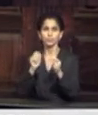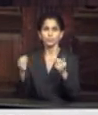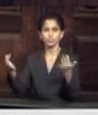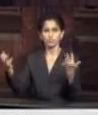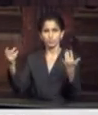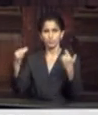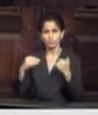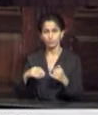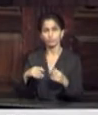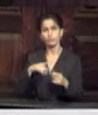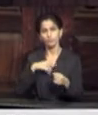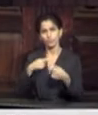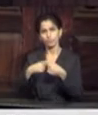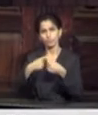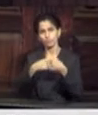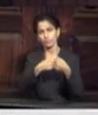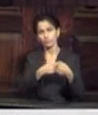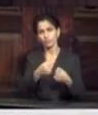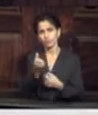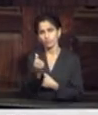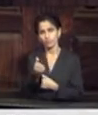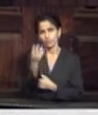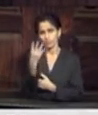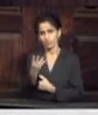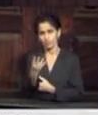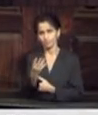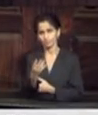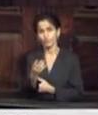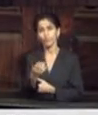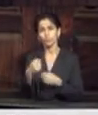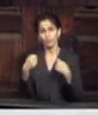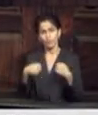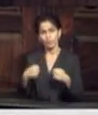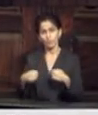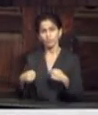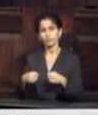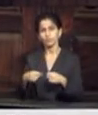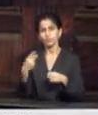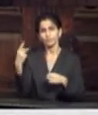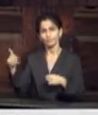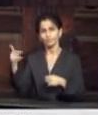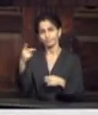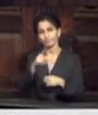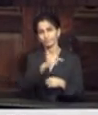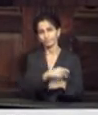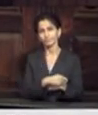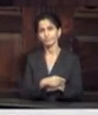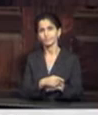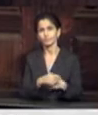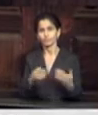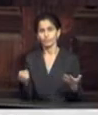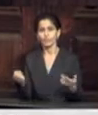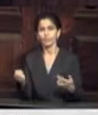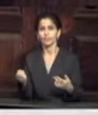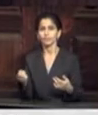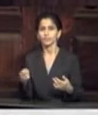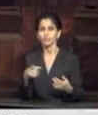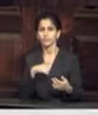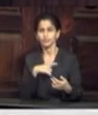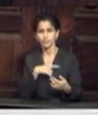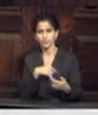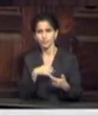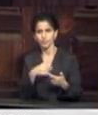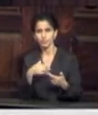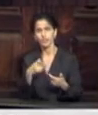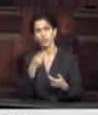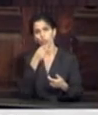São 64 municípios implicados nessa discussão, são entes federados e devem ter, e certamente têm o